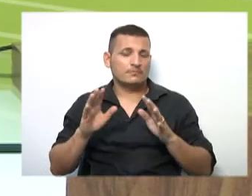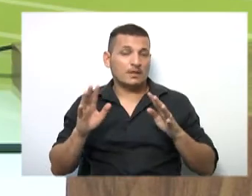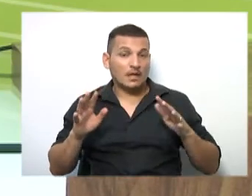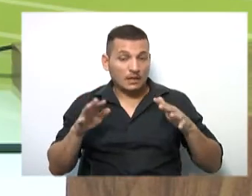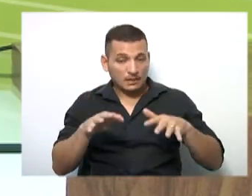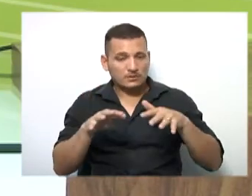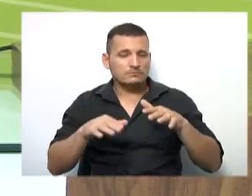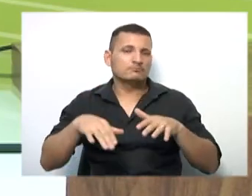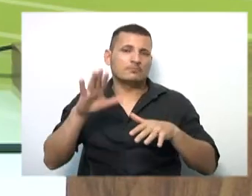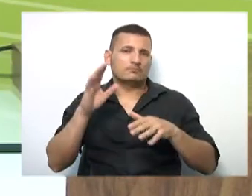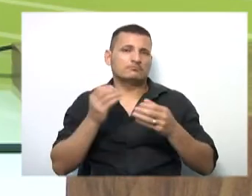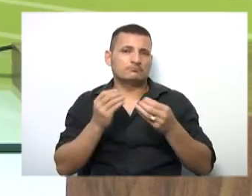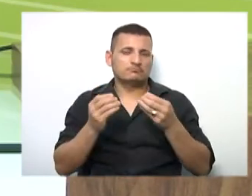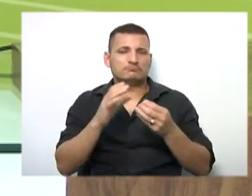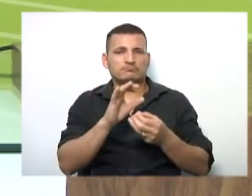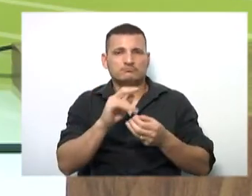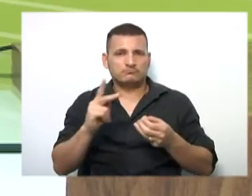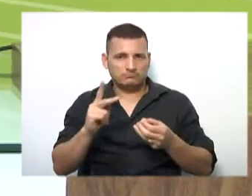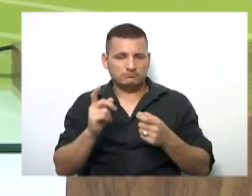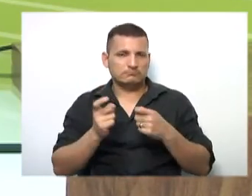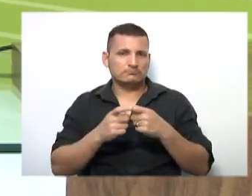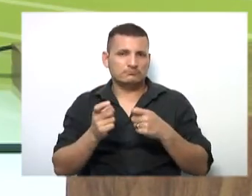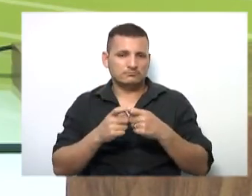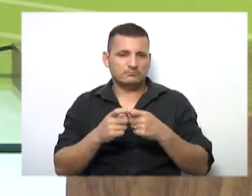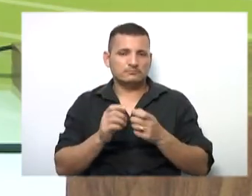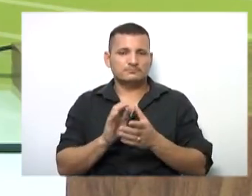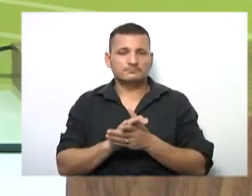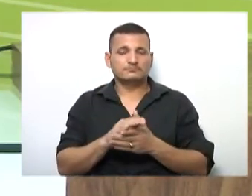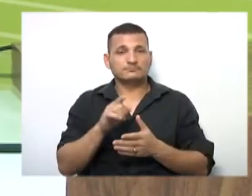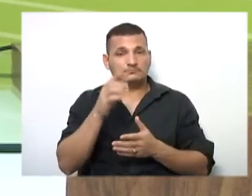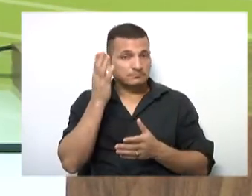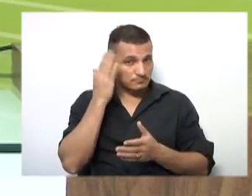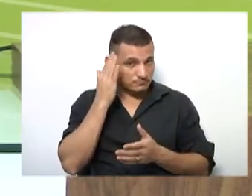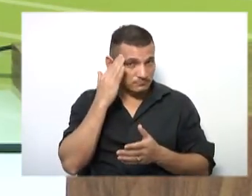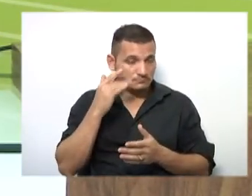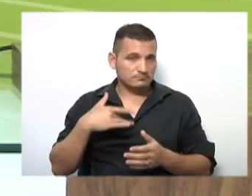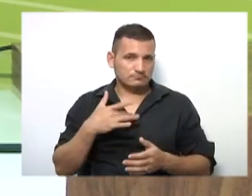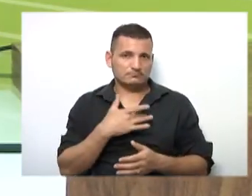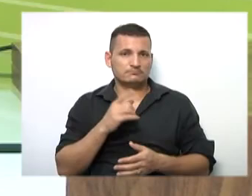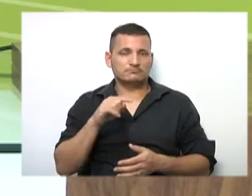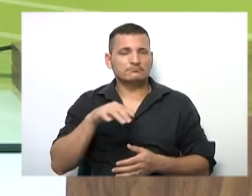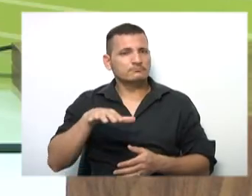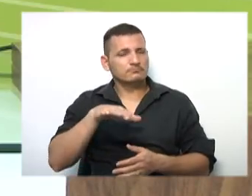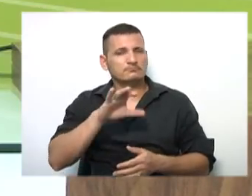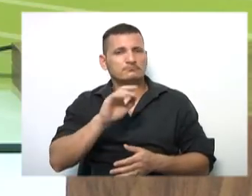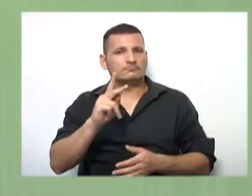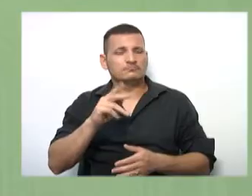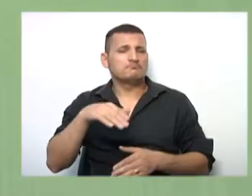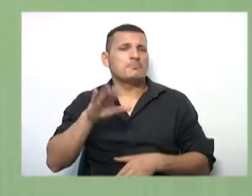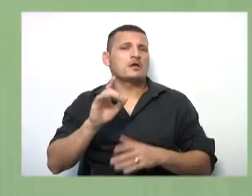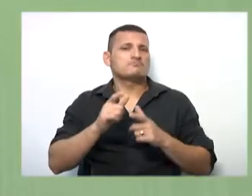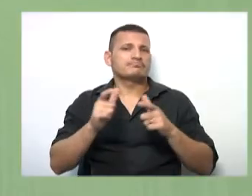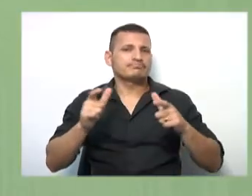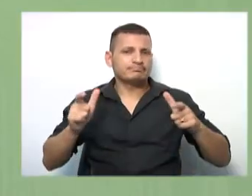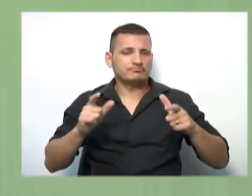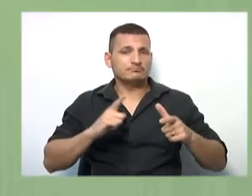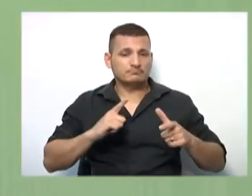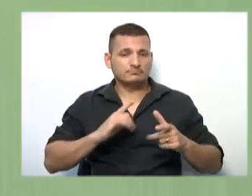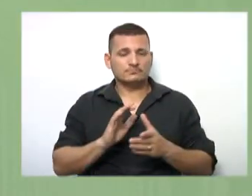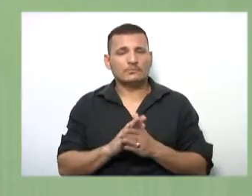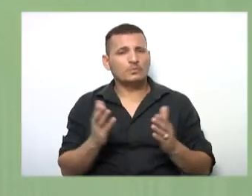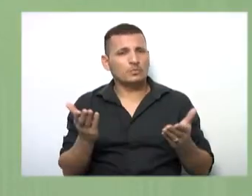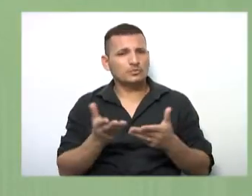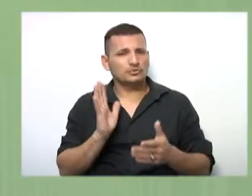ao suporte das cooperativas médicas. A gente sabe que saúde é um dos ramos de cooperativa que mais cresce, porque hoje já está